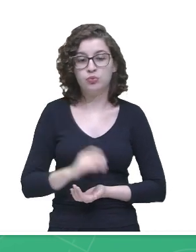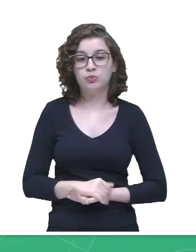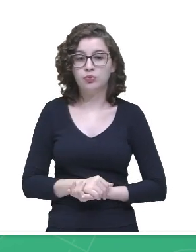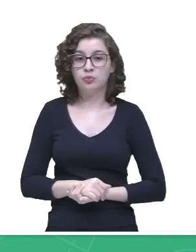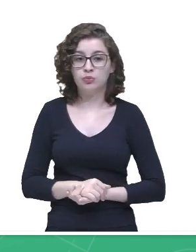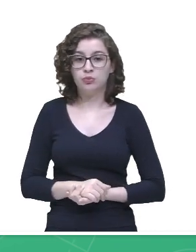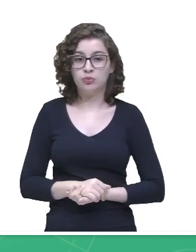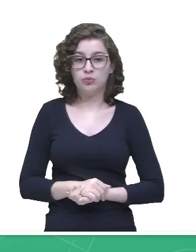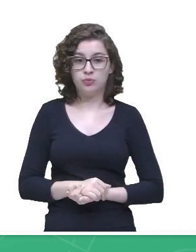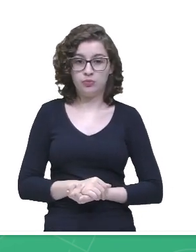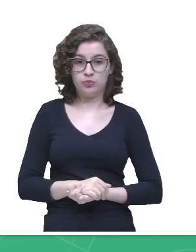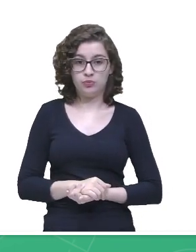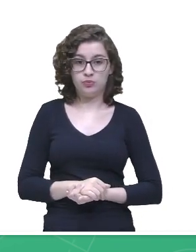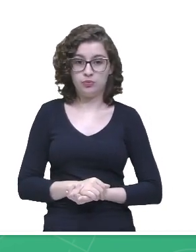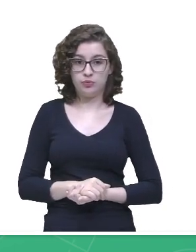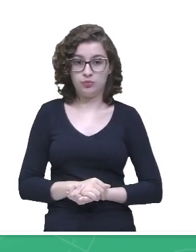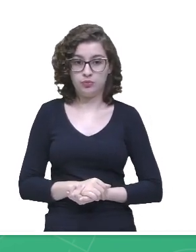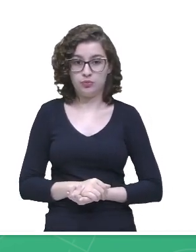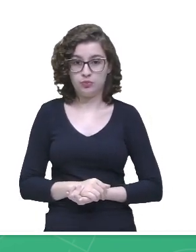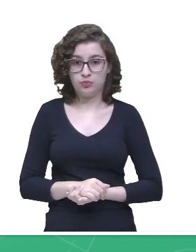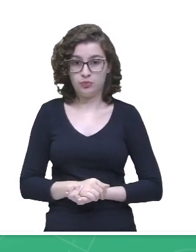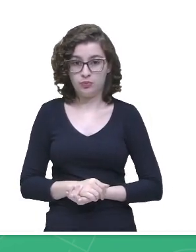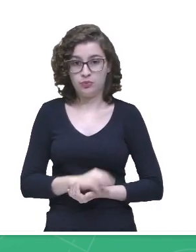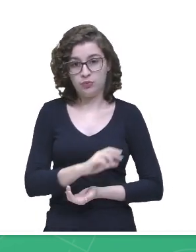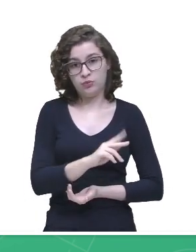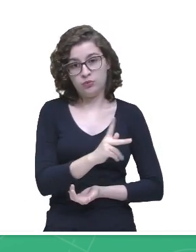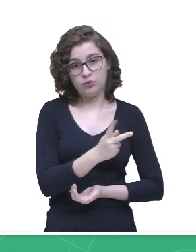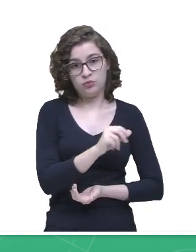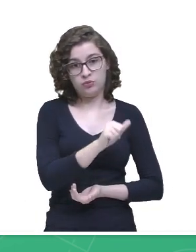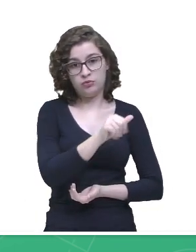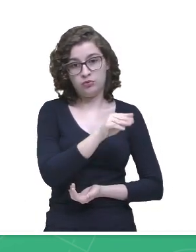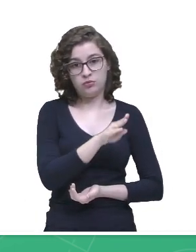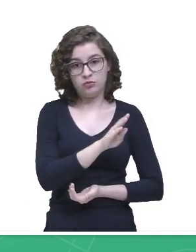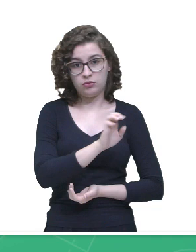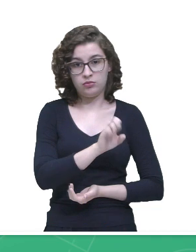a L, vosotros descobri. Habéis